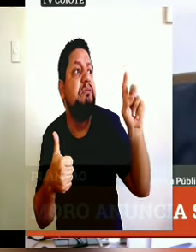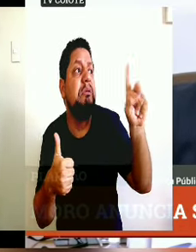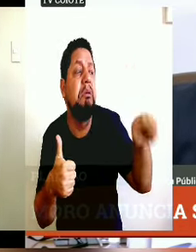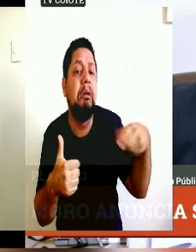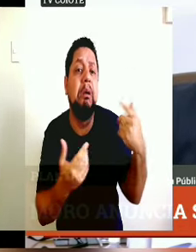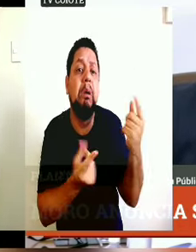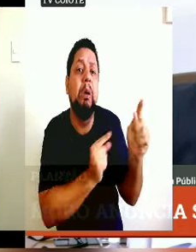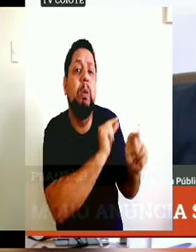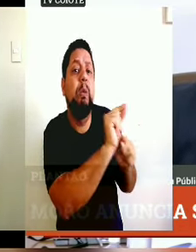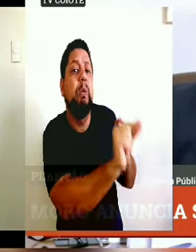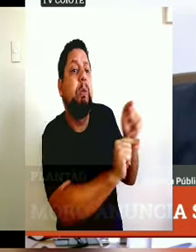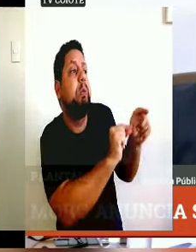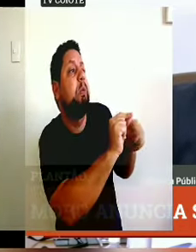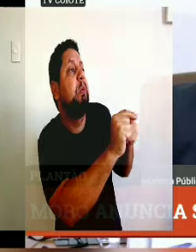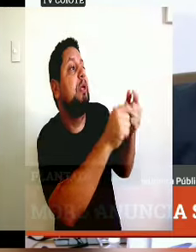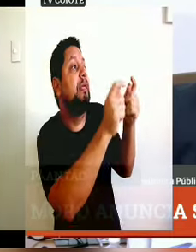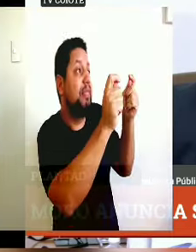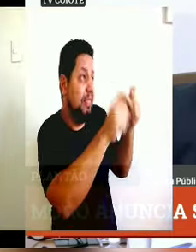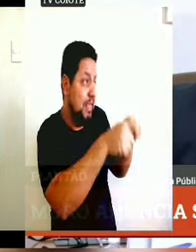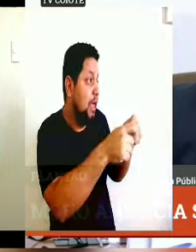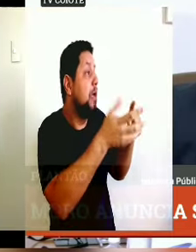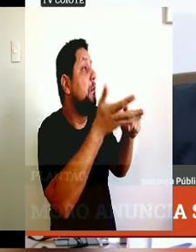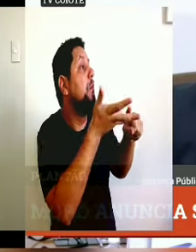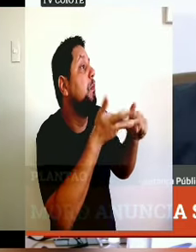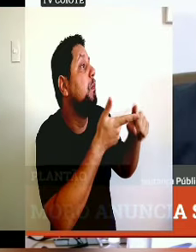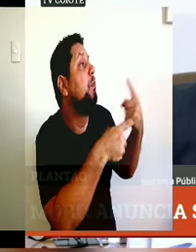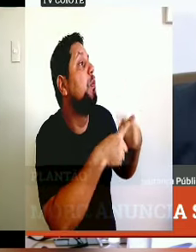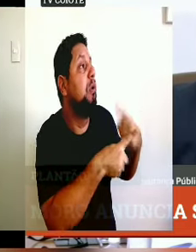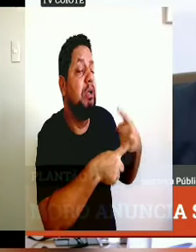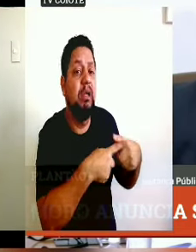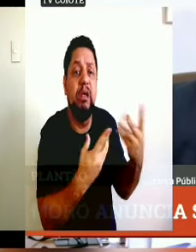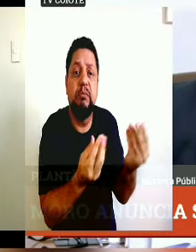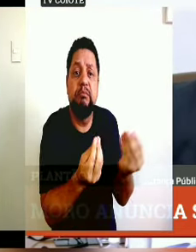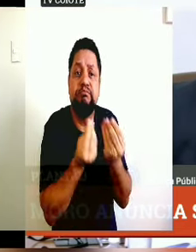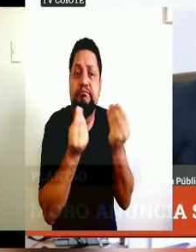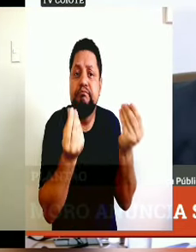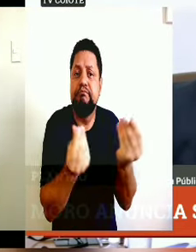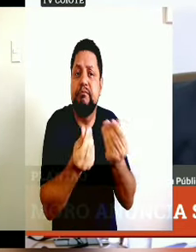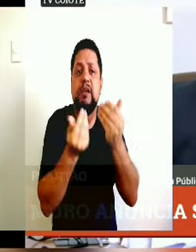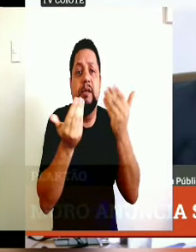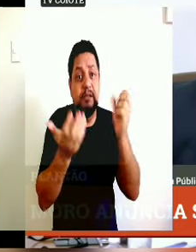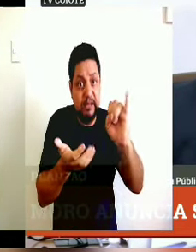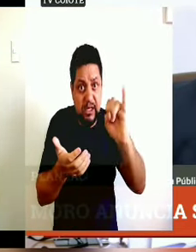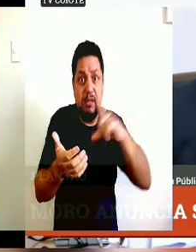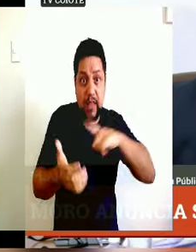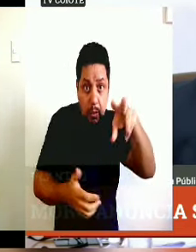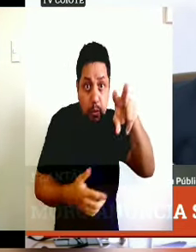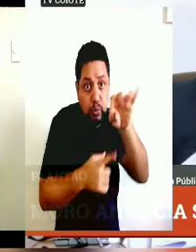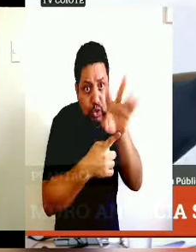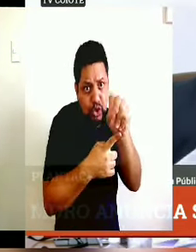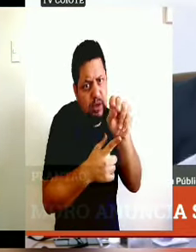que possam ser sustentadas, não haveria aí nenhum problema específico.